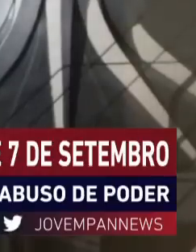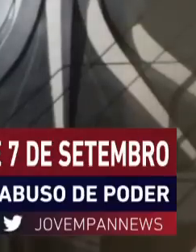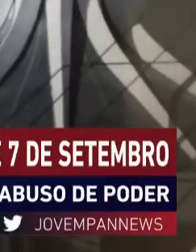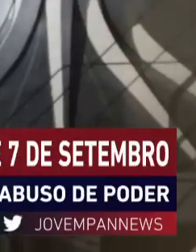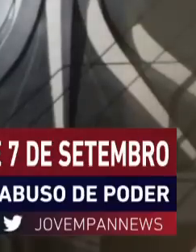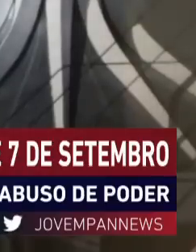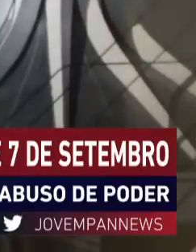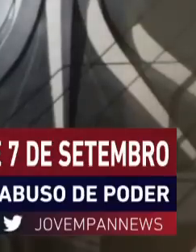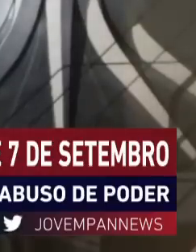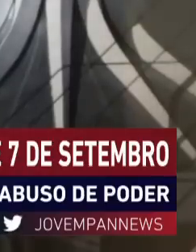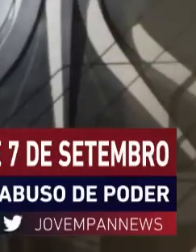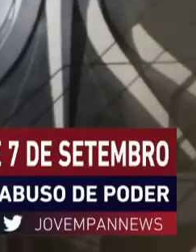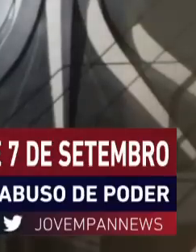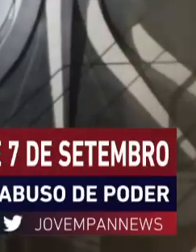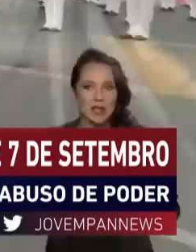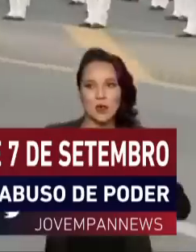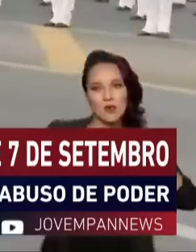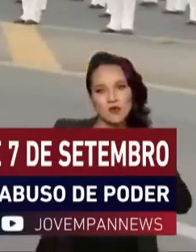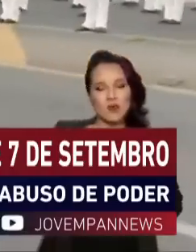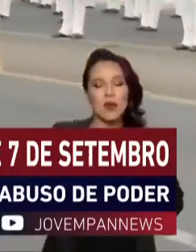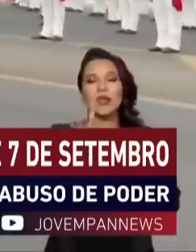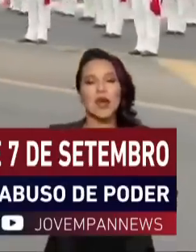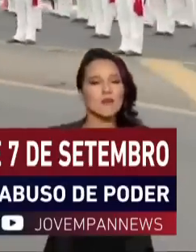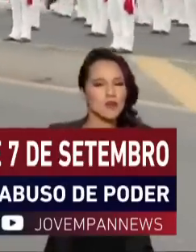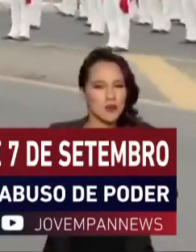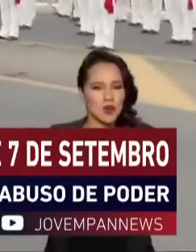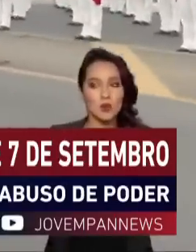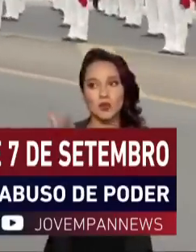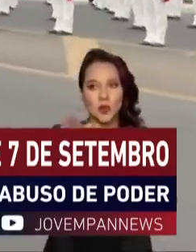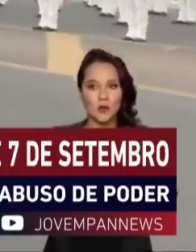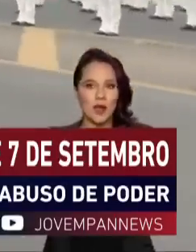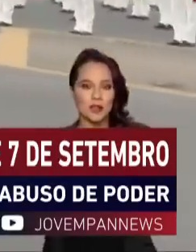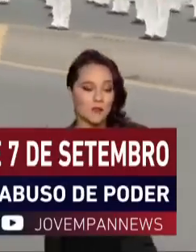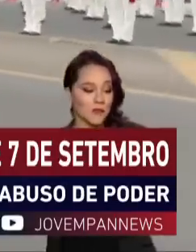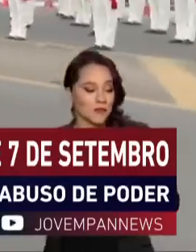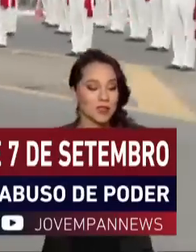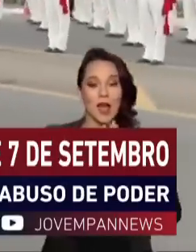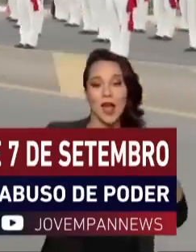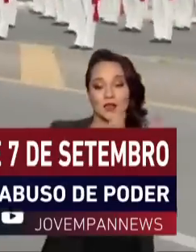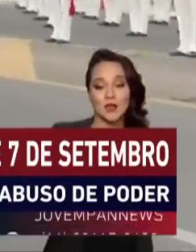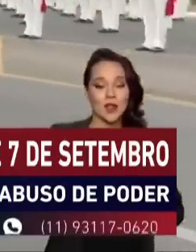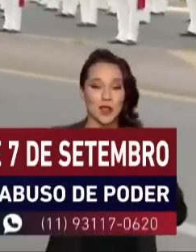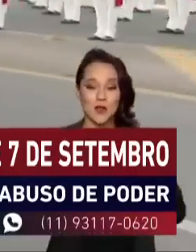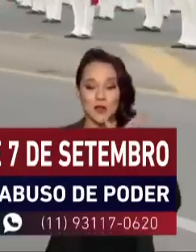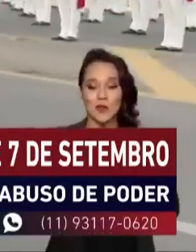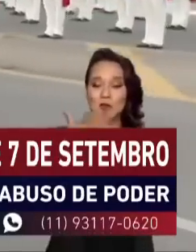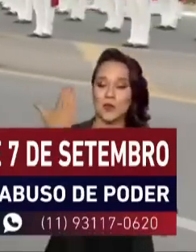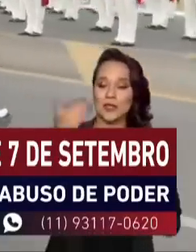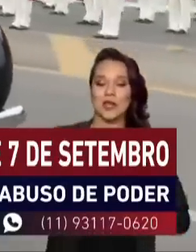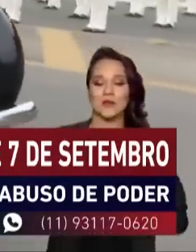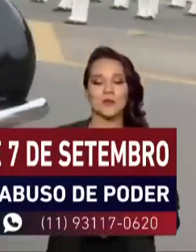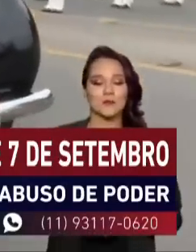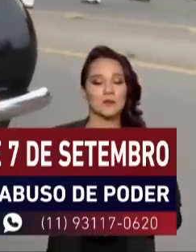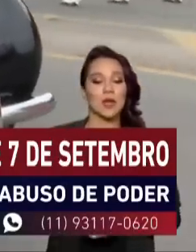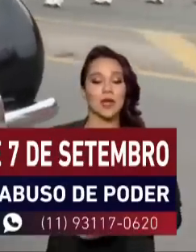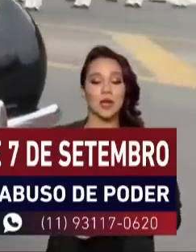se pode discutir repita não significa uma eleição já garantida os e o apoio muito importante